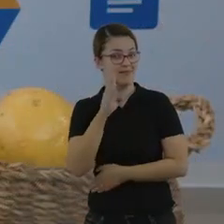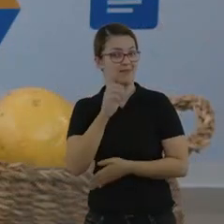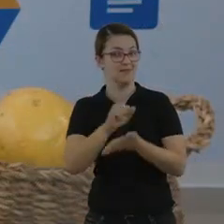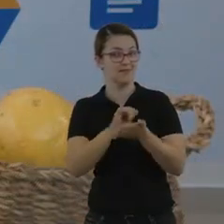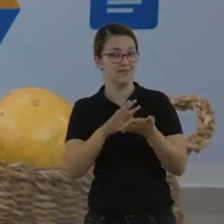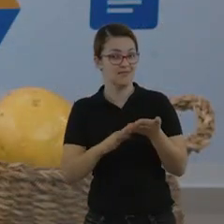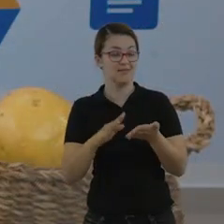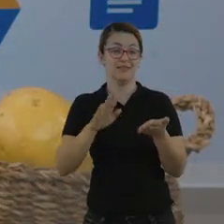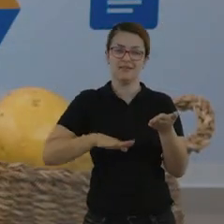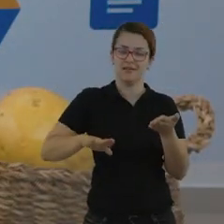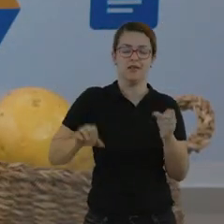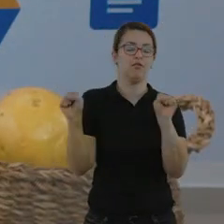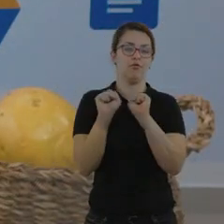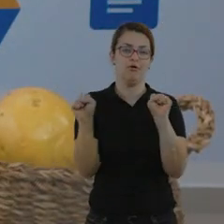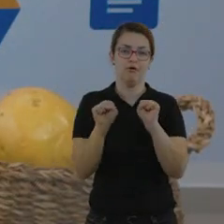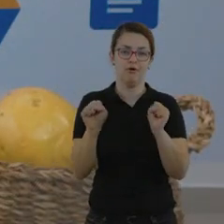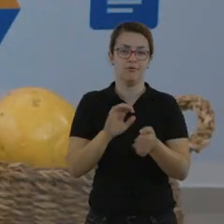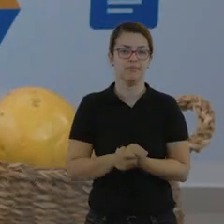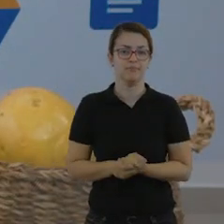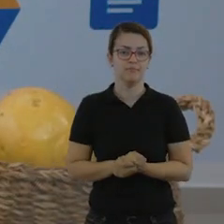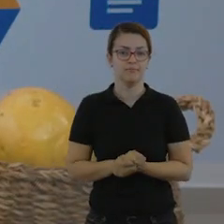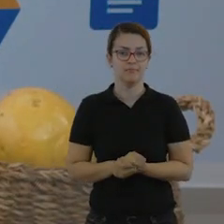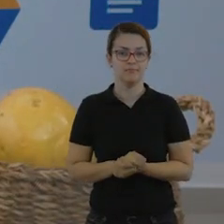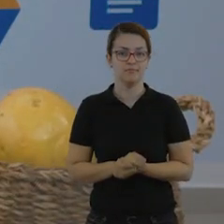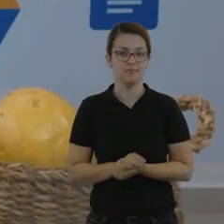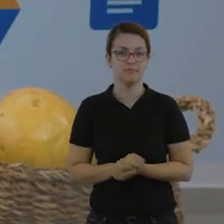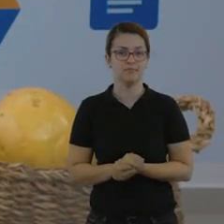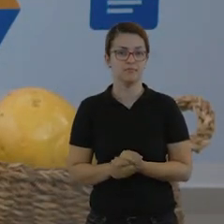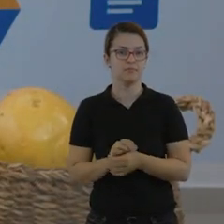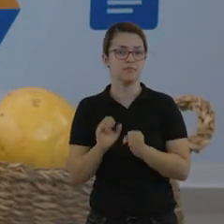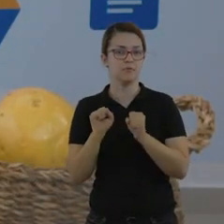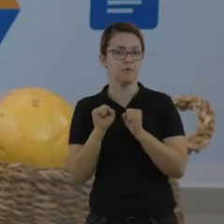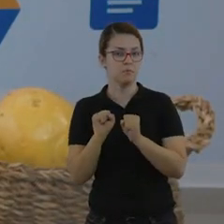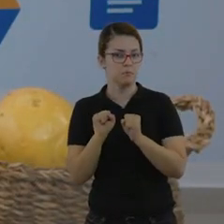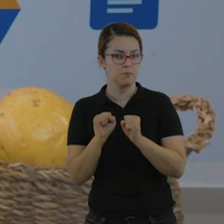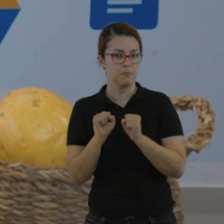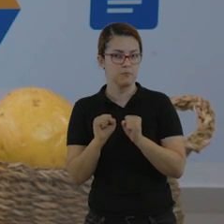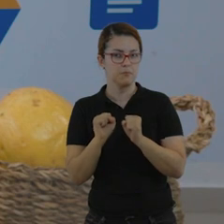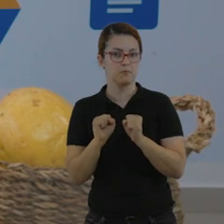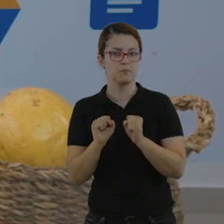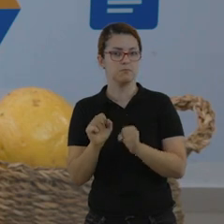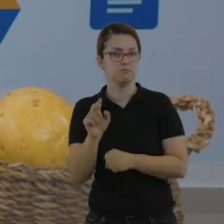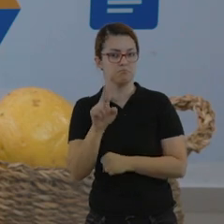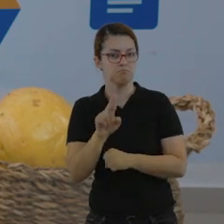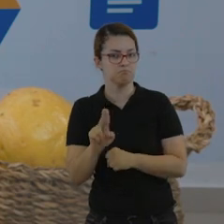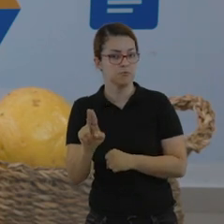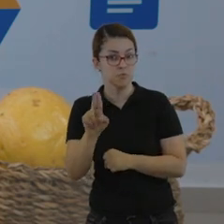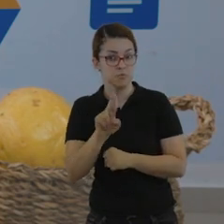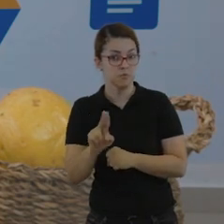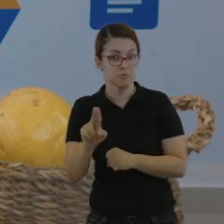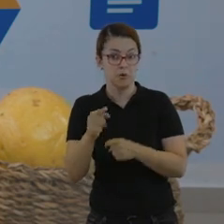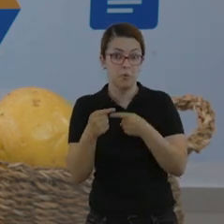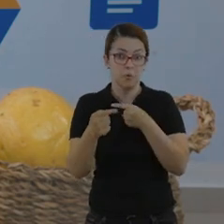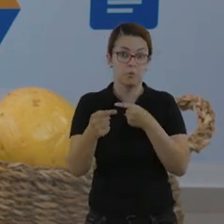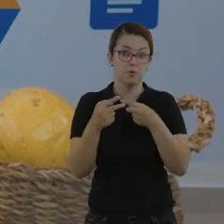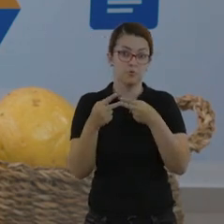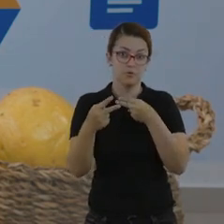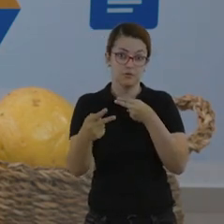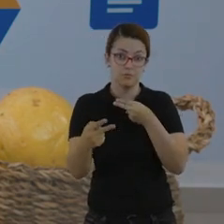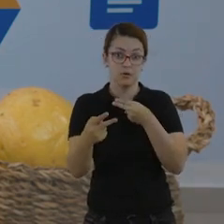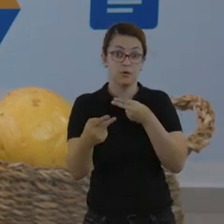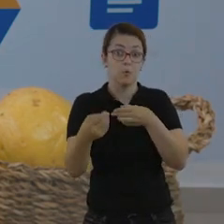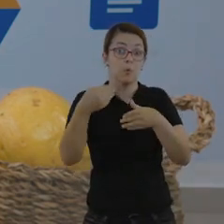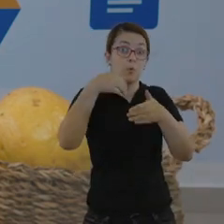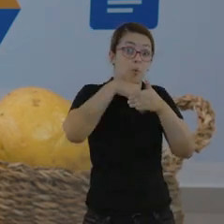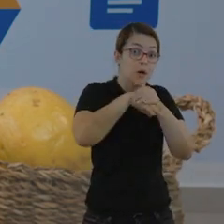Viram como foi incrível essa atividade? As crianças acham o máximo. Então, vocês podem guardar essa massinha para ser reutilizada uma ou duas